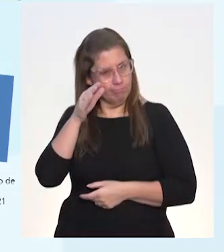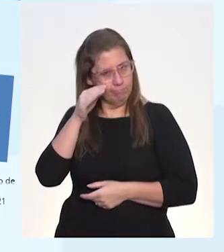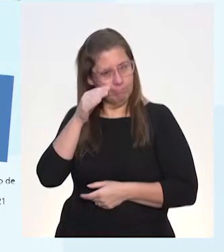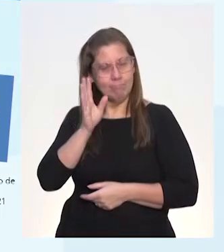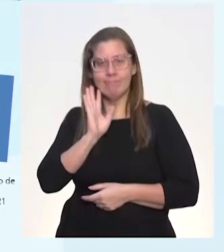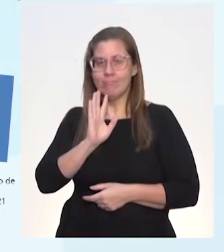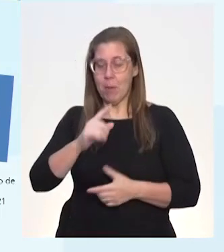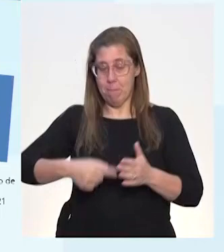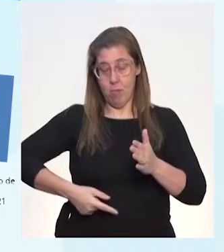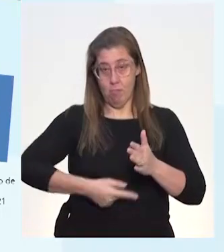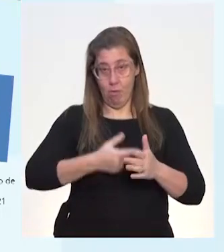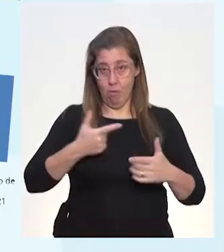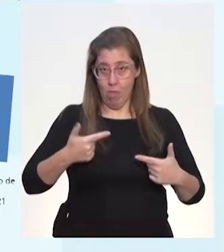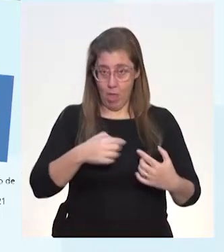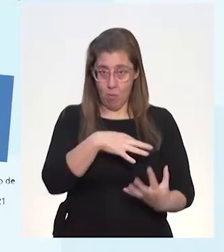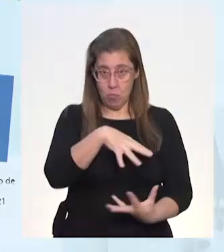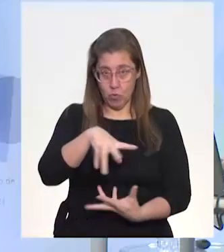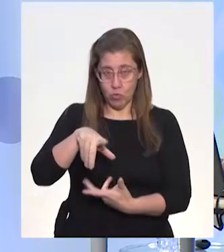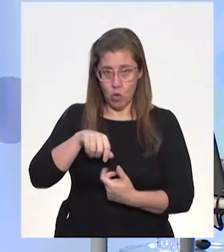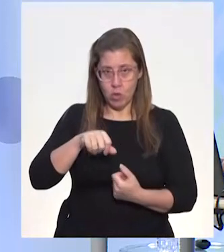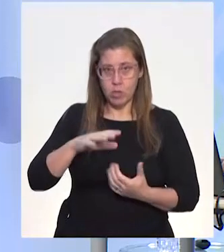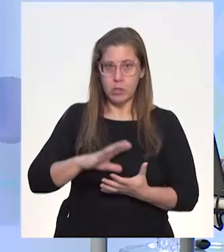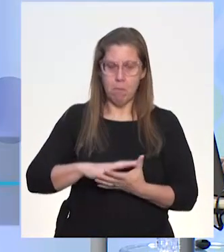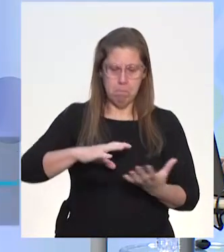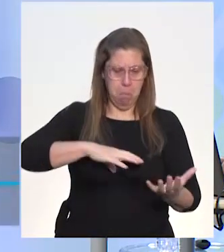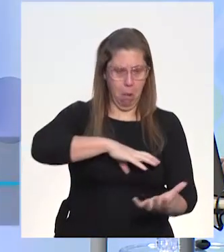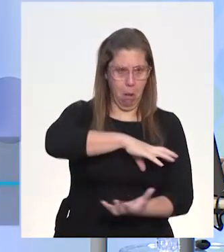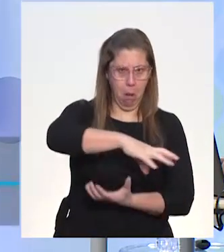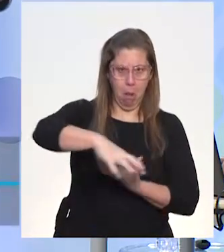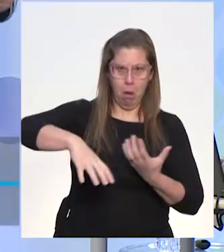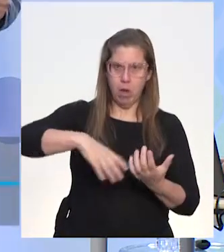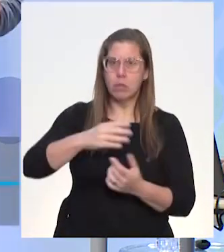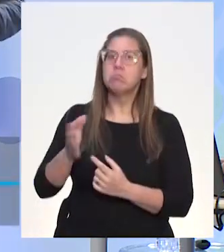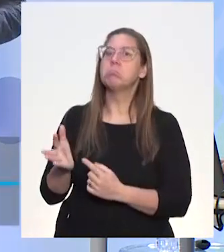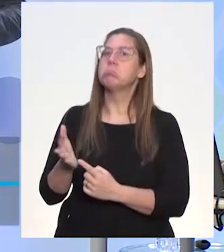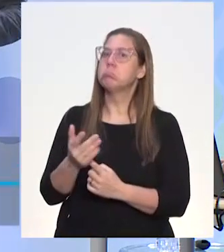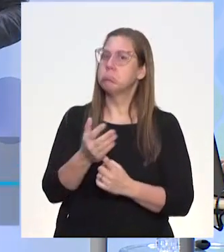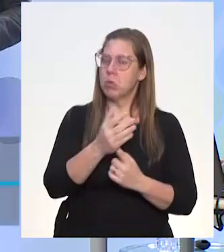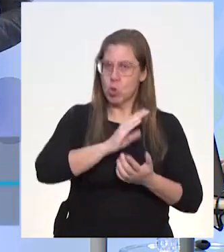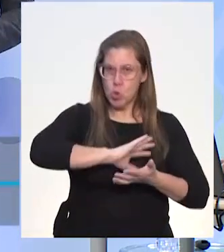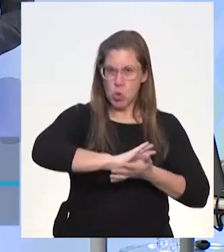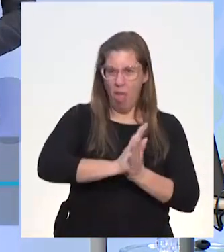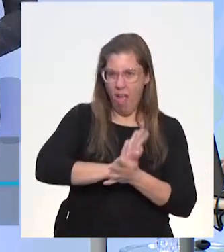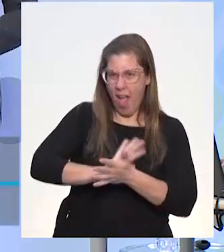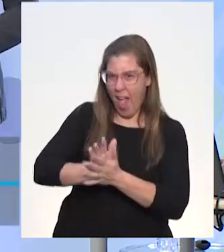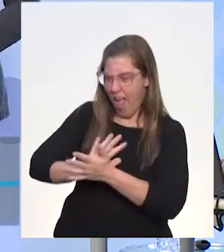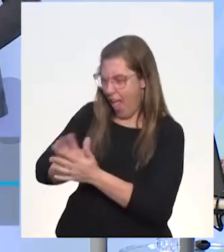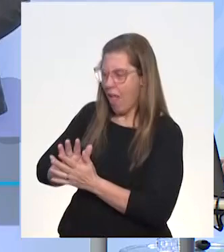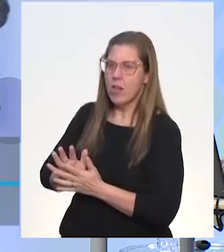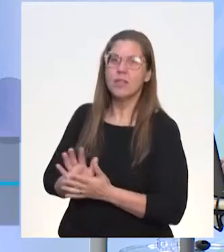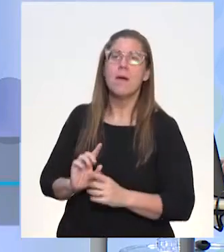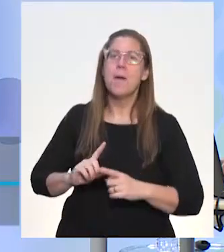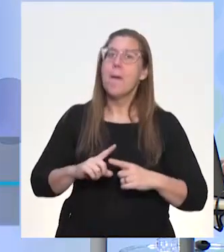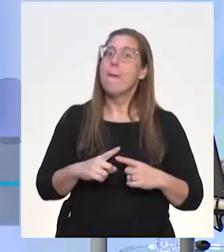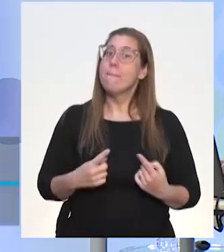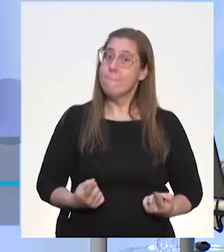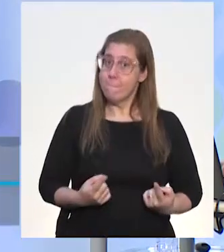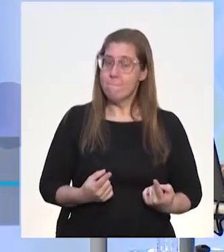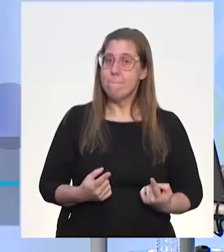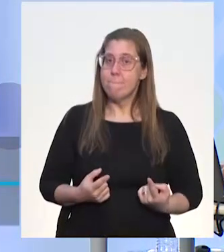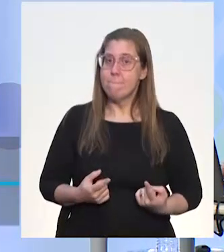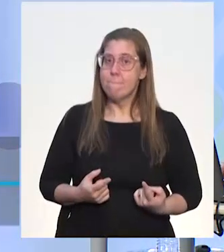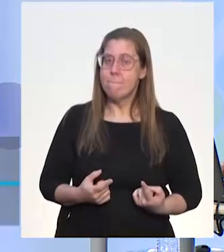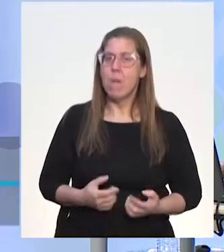Primeira Guerra Mundial envolveu todo um arsenal tecnológico de destruição em massa, mas a cabeça